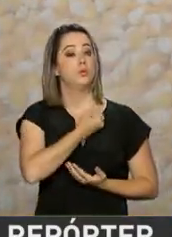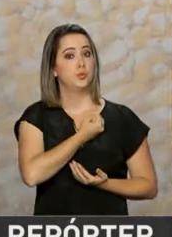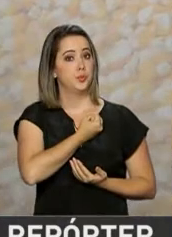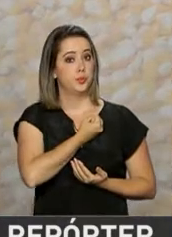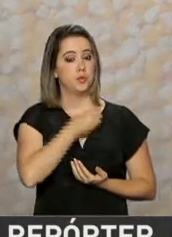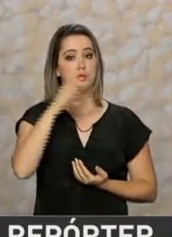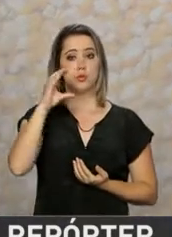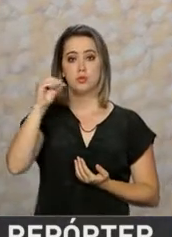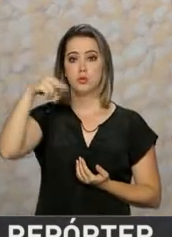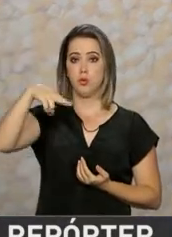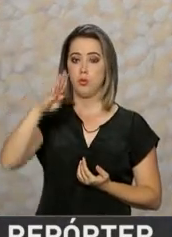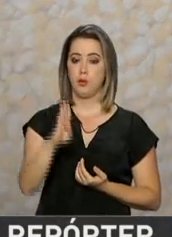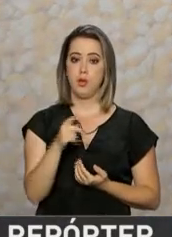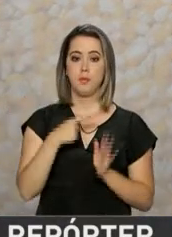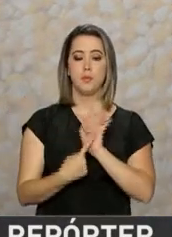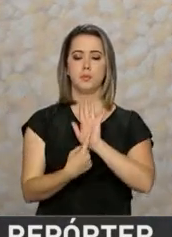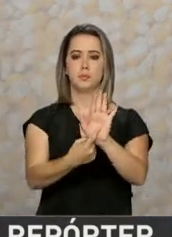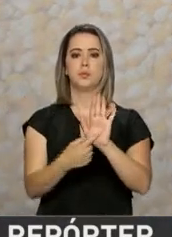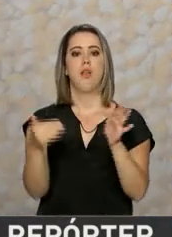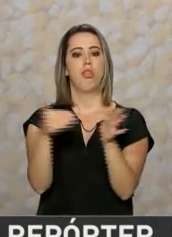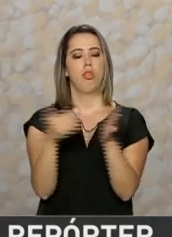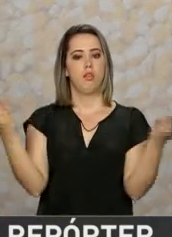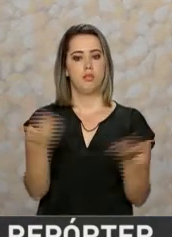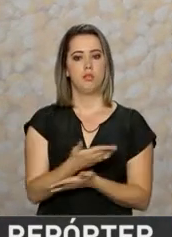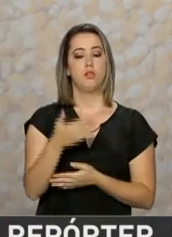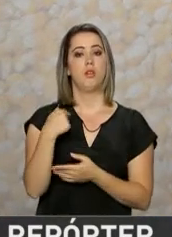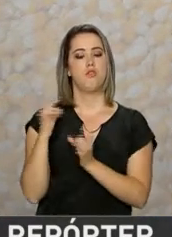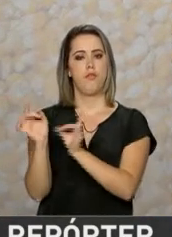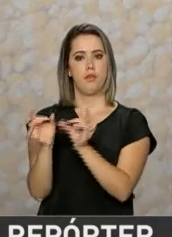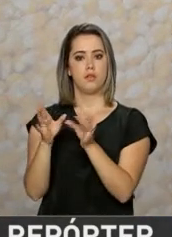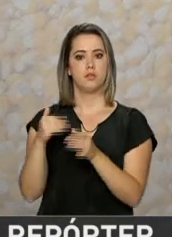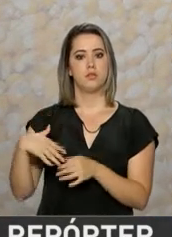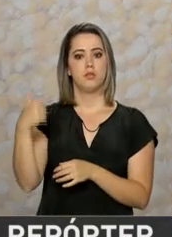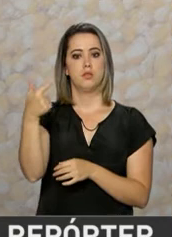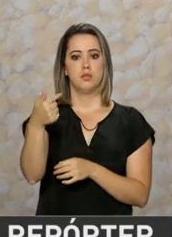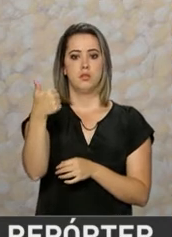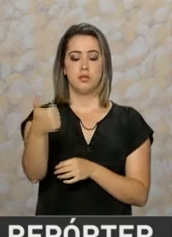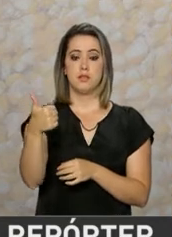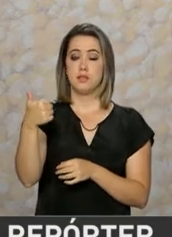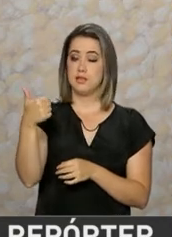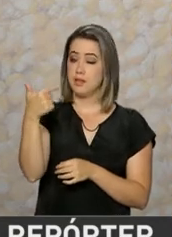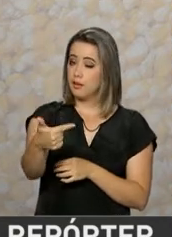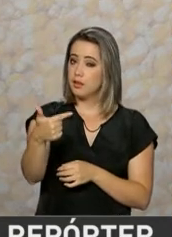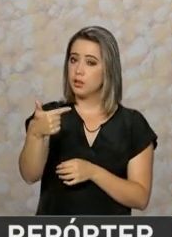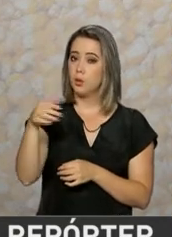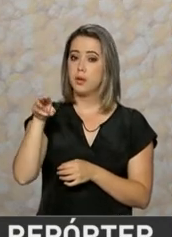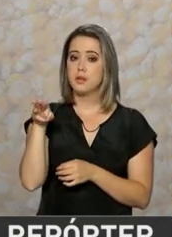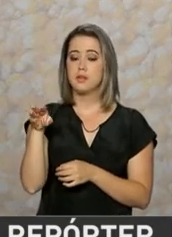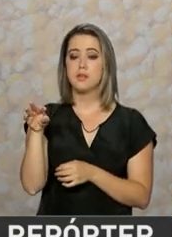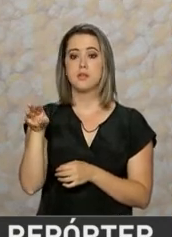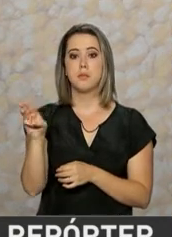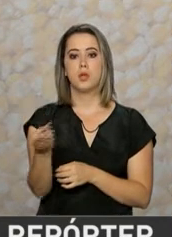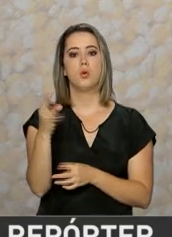abastecimento conab mostram que até agora foram comercializadas quase 72 milhões de toneladas de milho